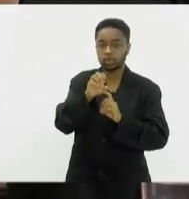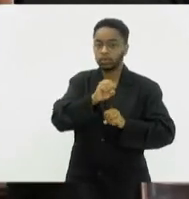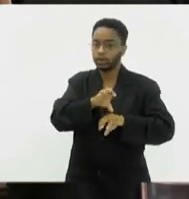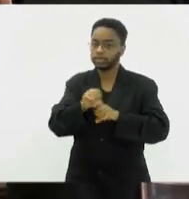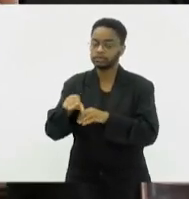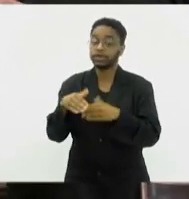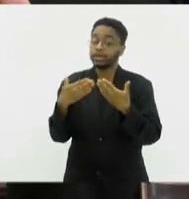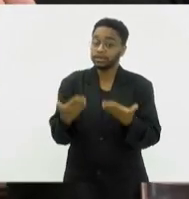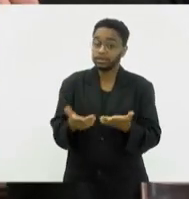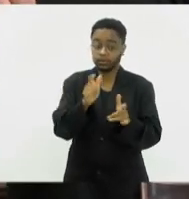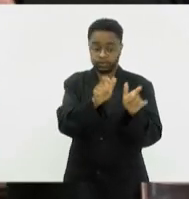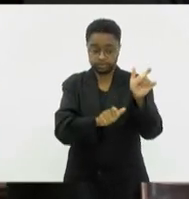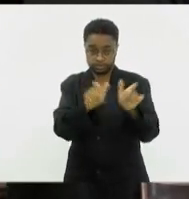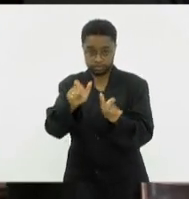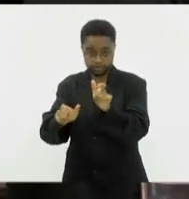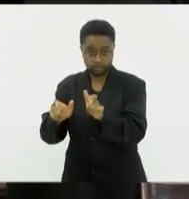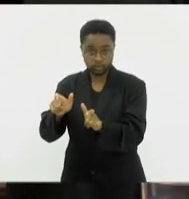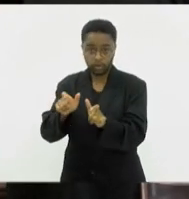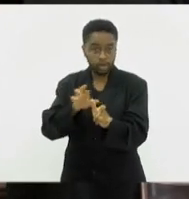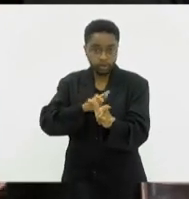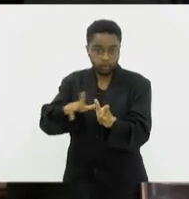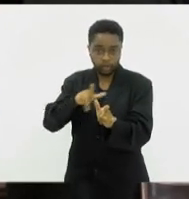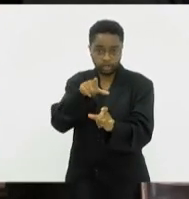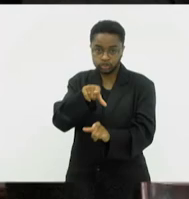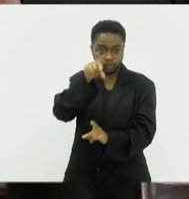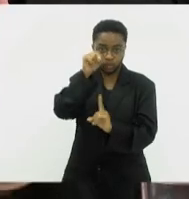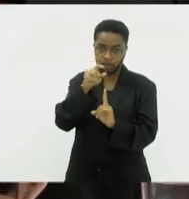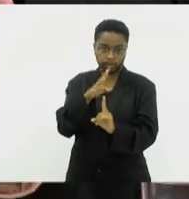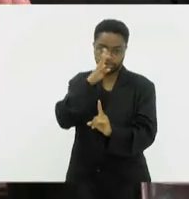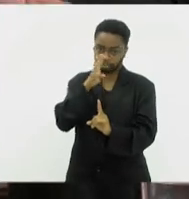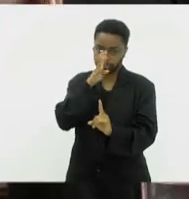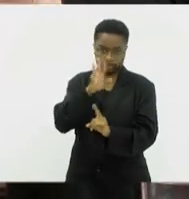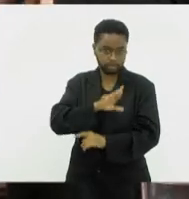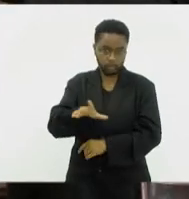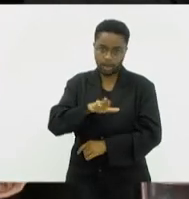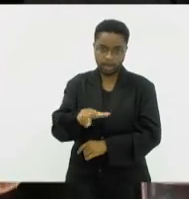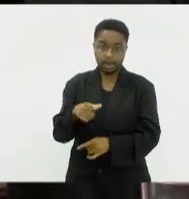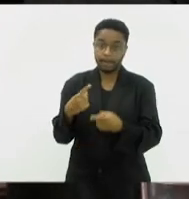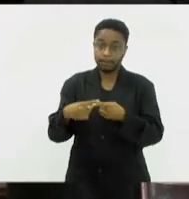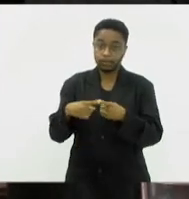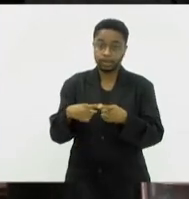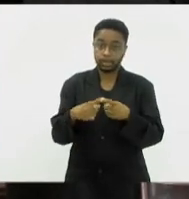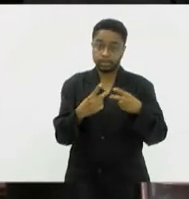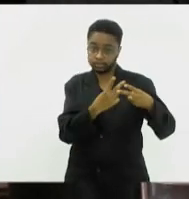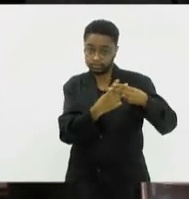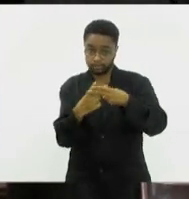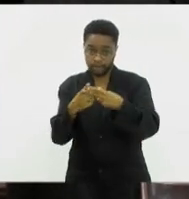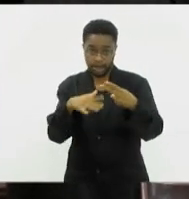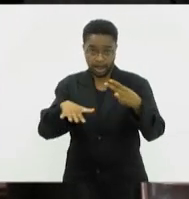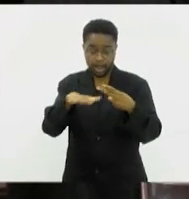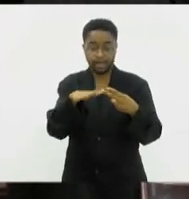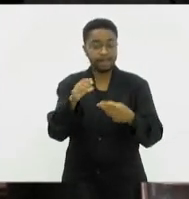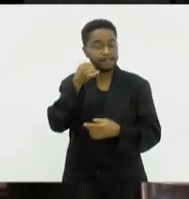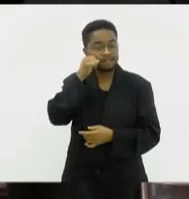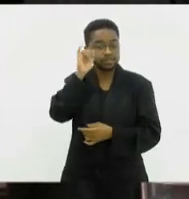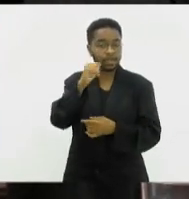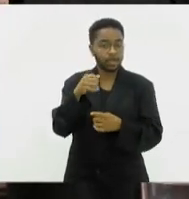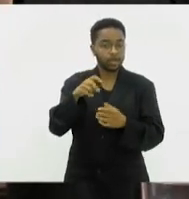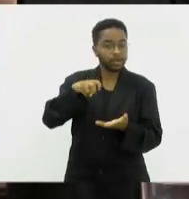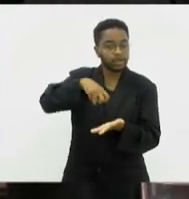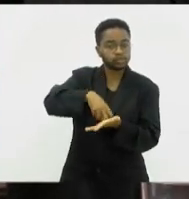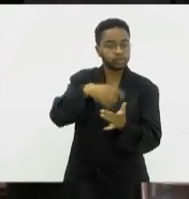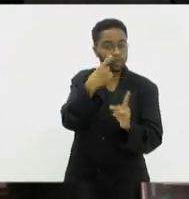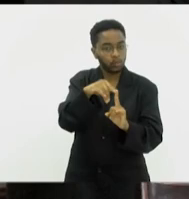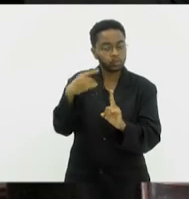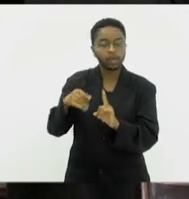assim, essas pessoas, elas não foram escolhidas de forma aleatória. O mecanismo estadual de prevenção e combate à tortura,